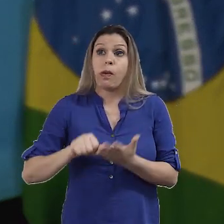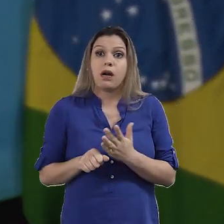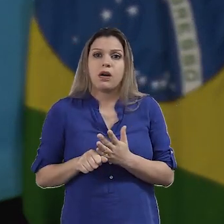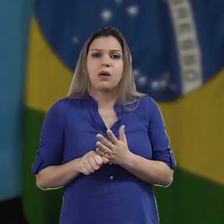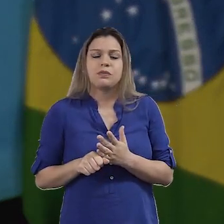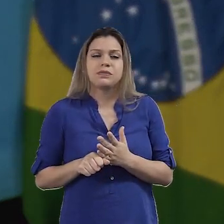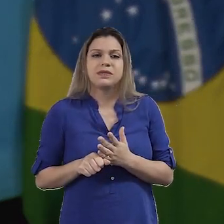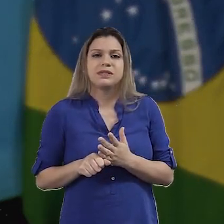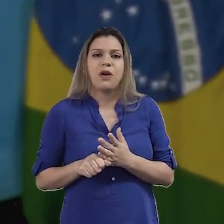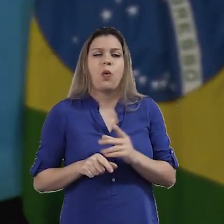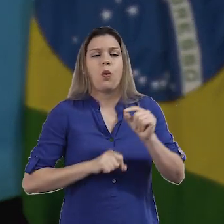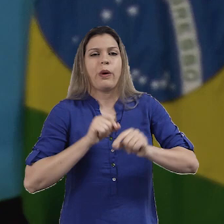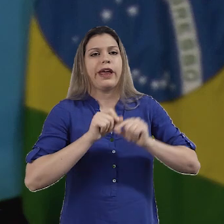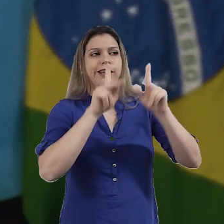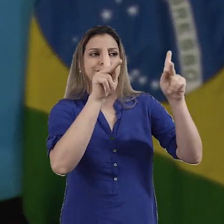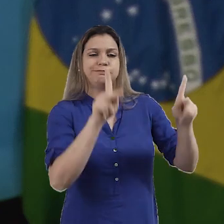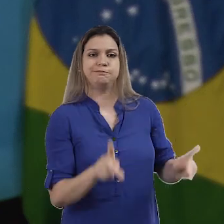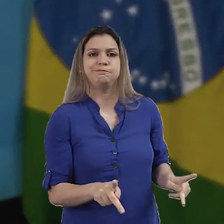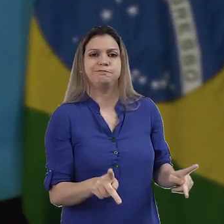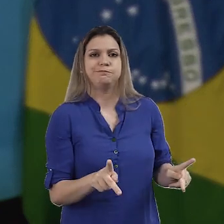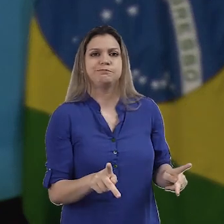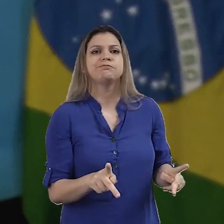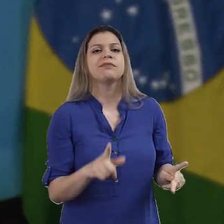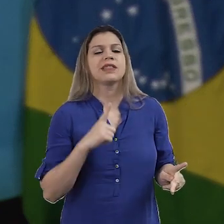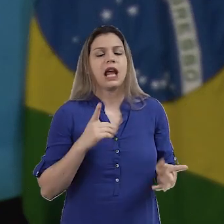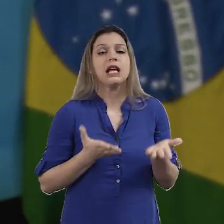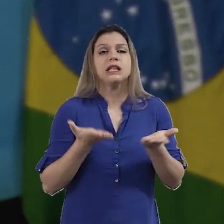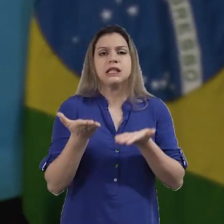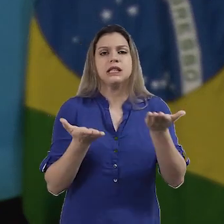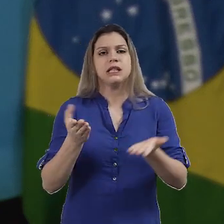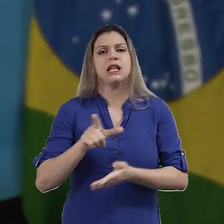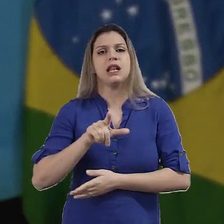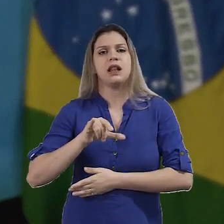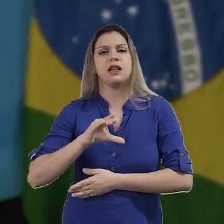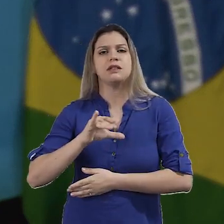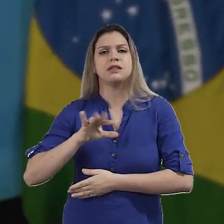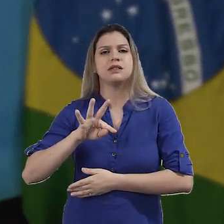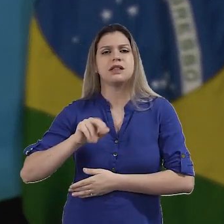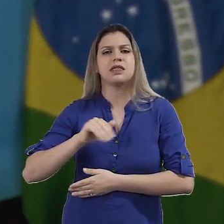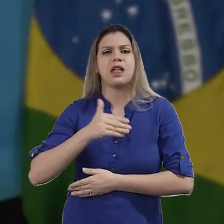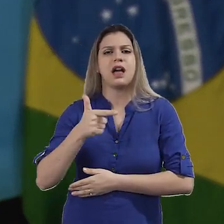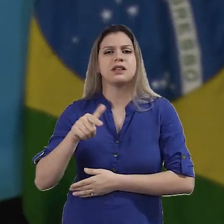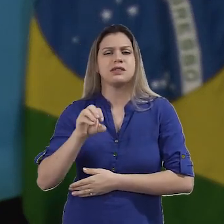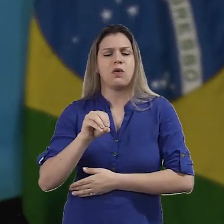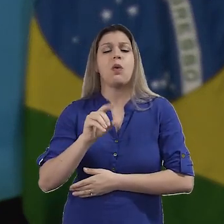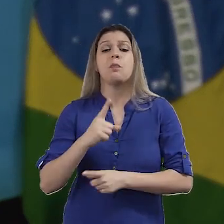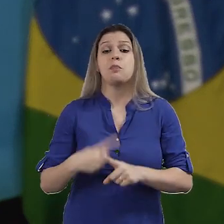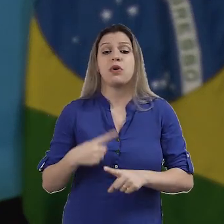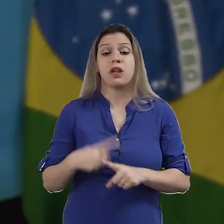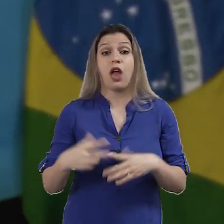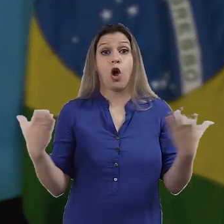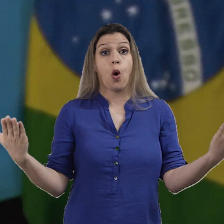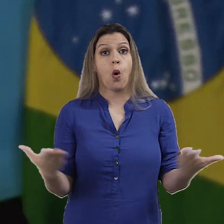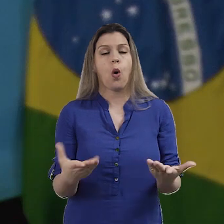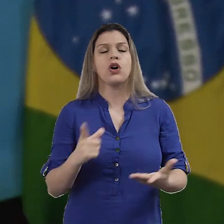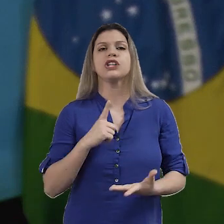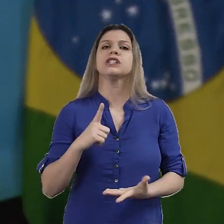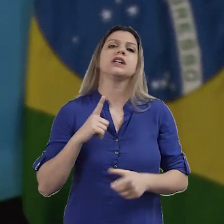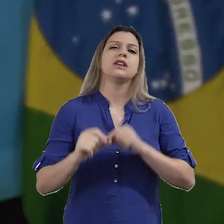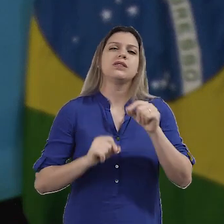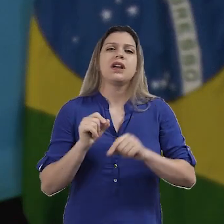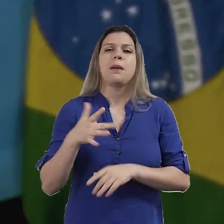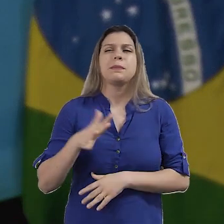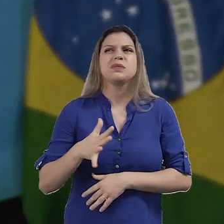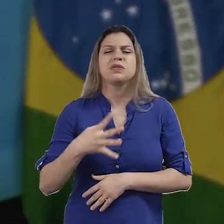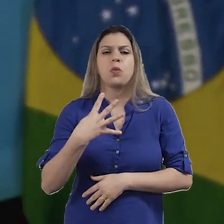ligada aos órgãos públicos envolve muito licitação, porque a licitação hoje representa